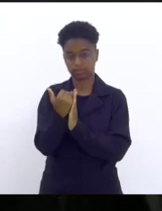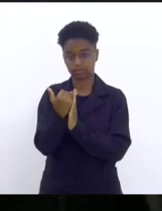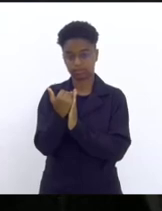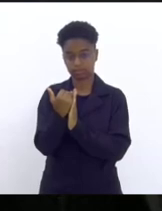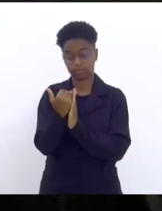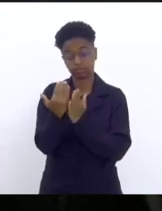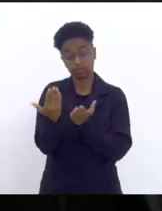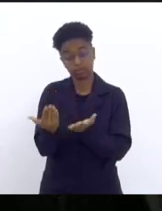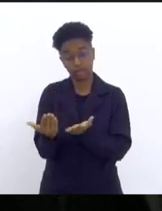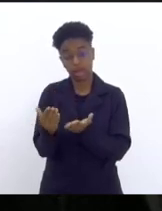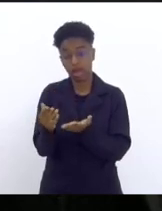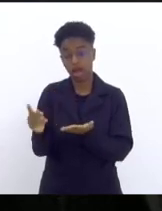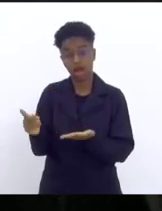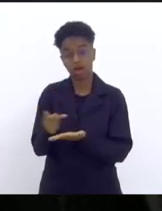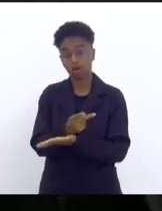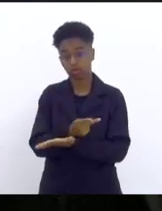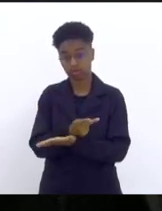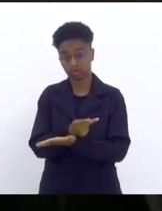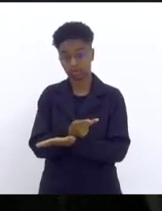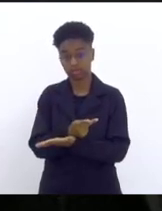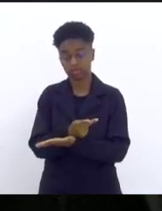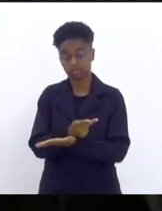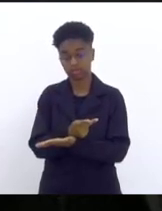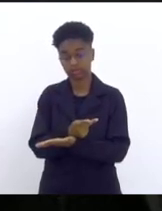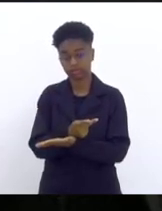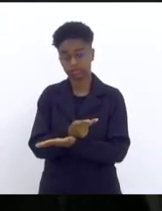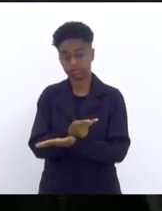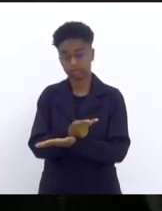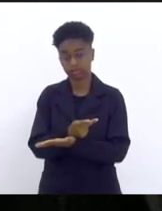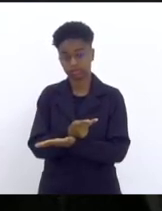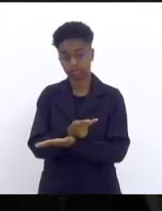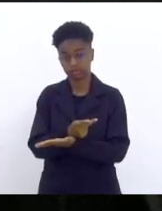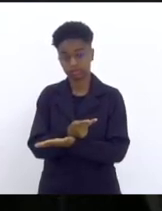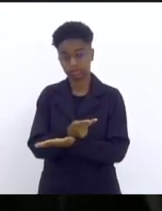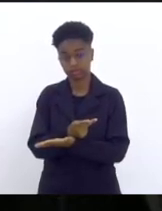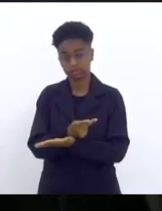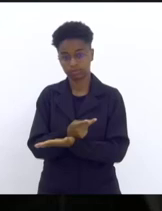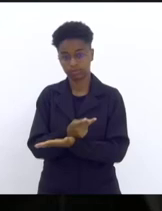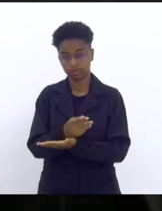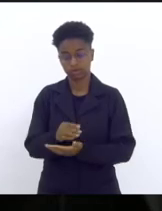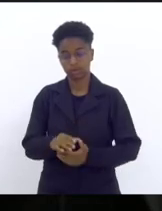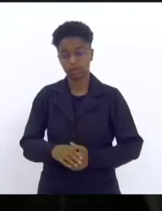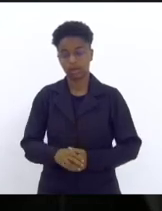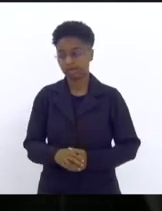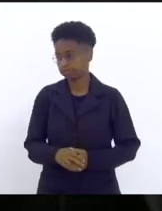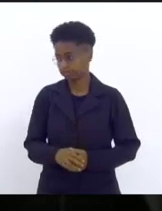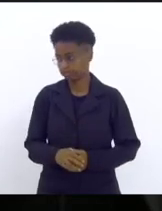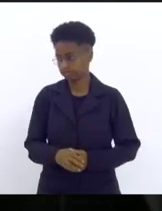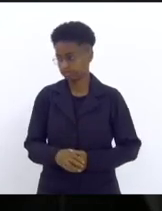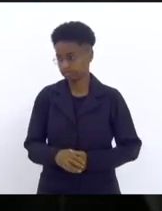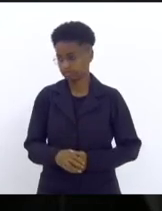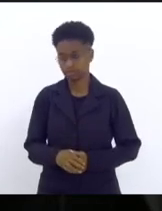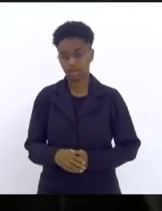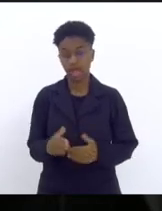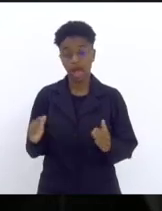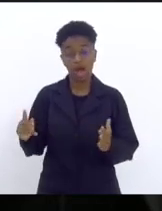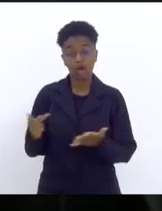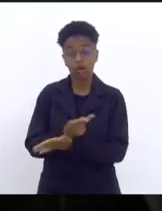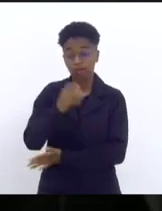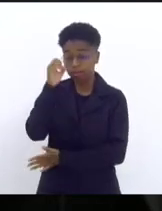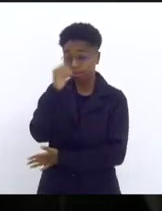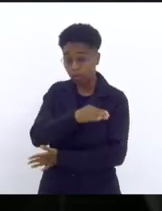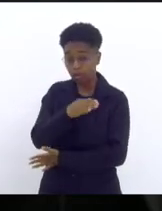comete né no mínimo um esbulho em relação a quem toma